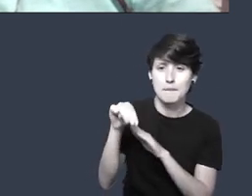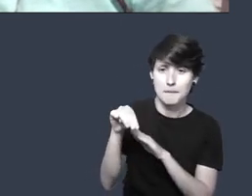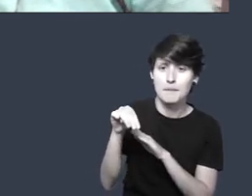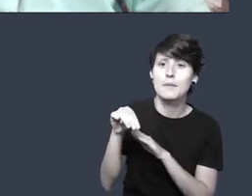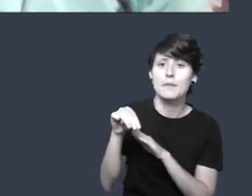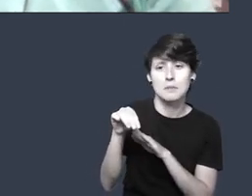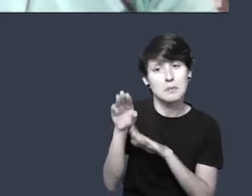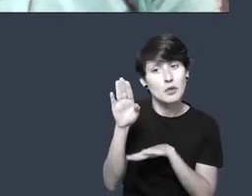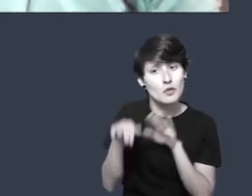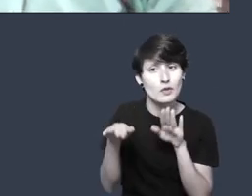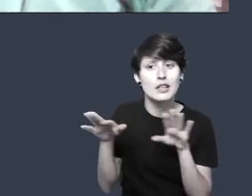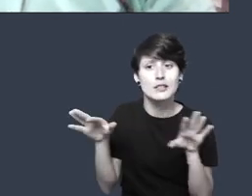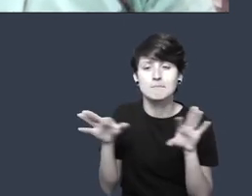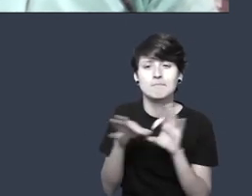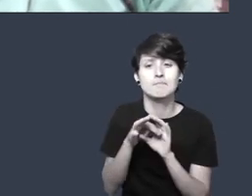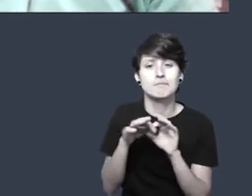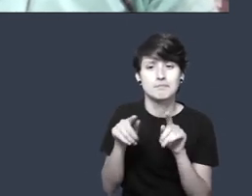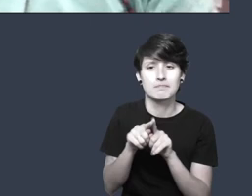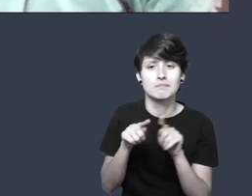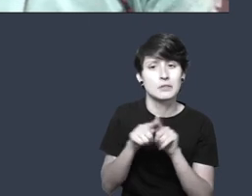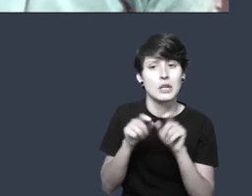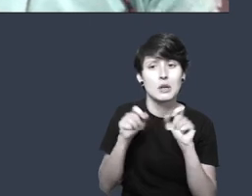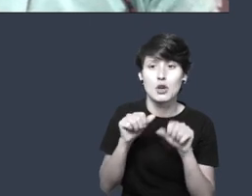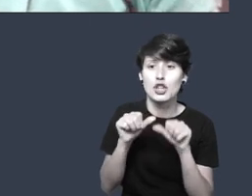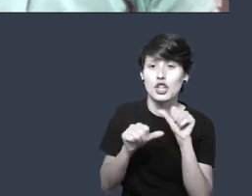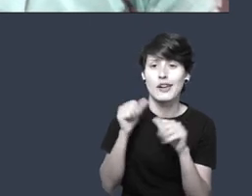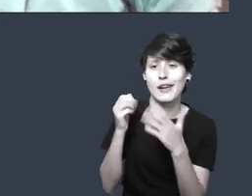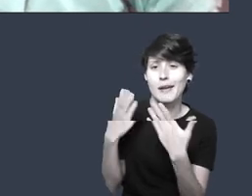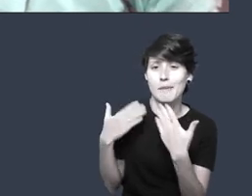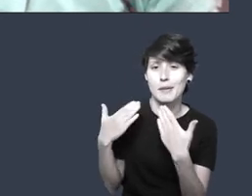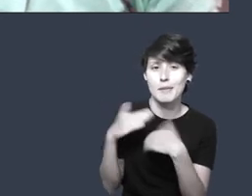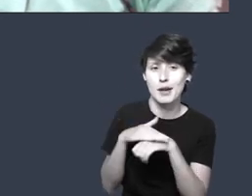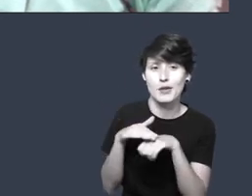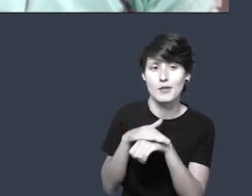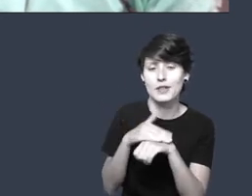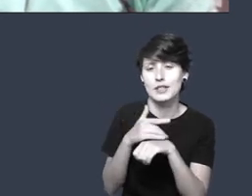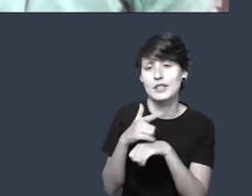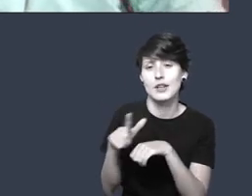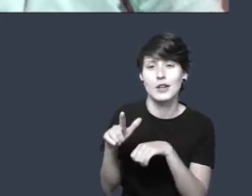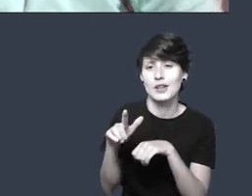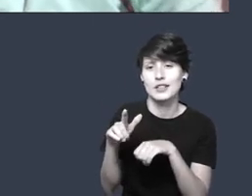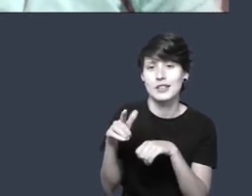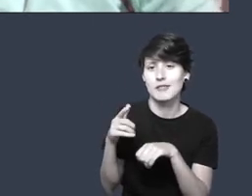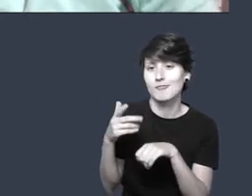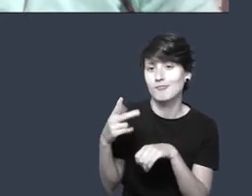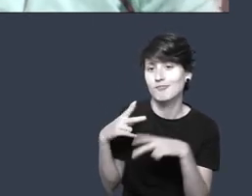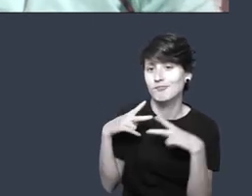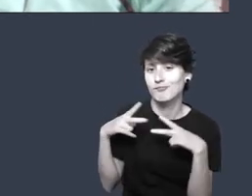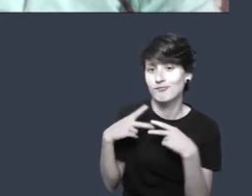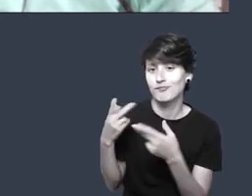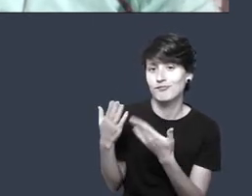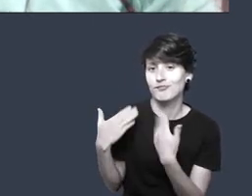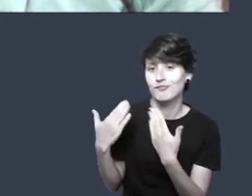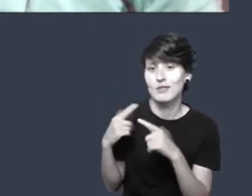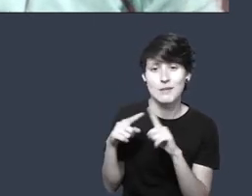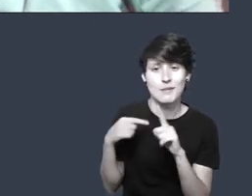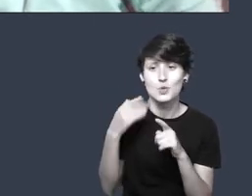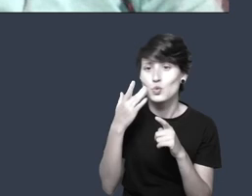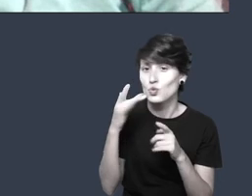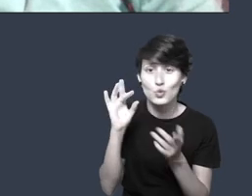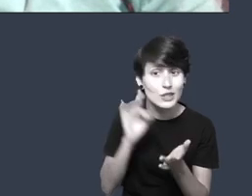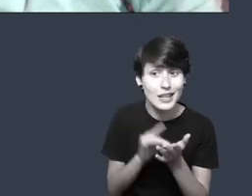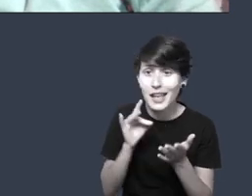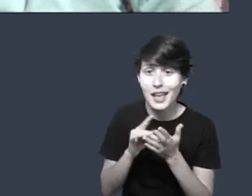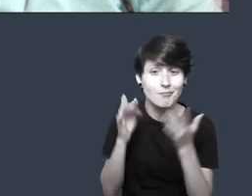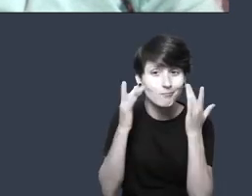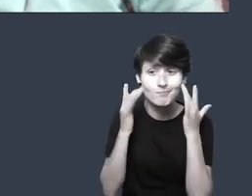Debater. E aí a gente pode depois trocar um pouquinho uma conversa offline sobre isso. Mas não sei, realmente não sei. Se a